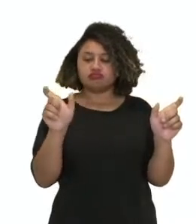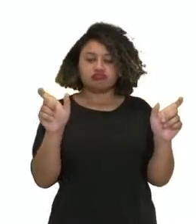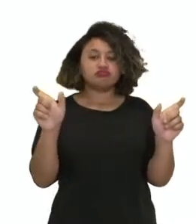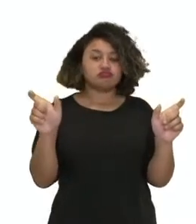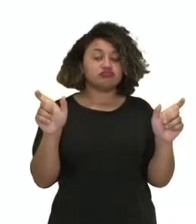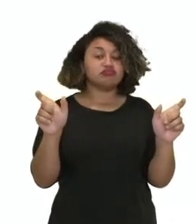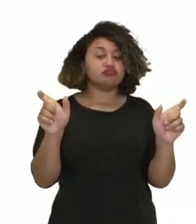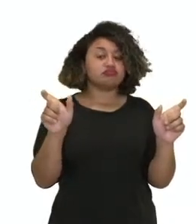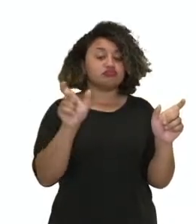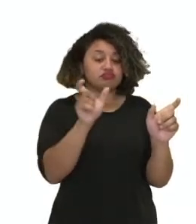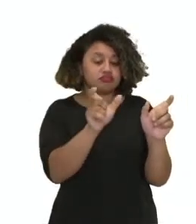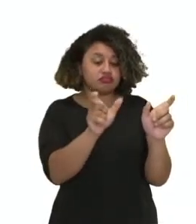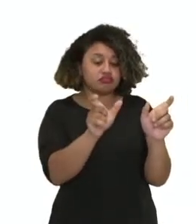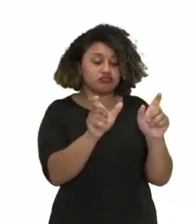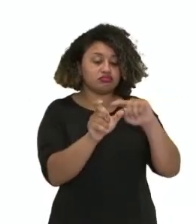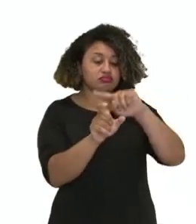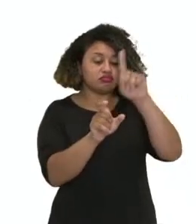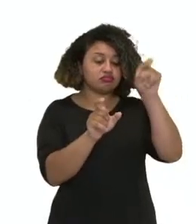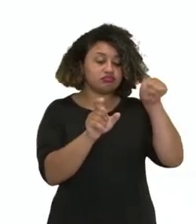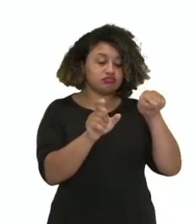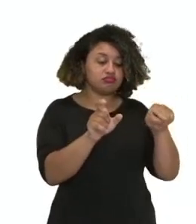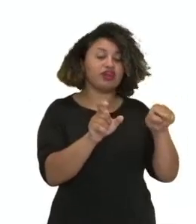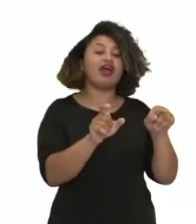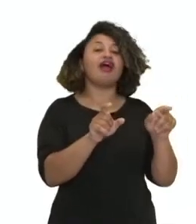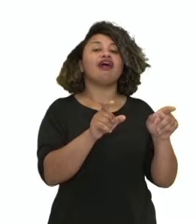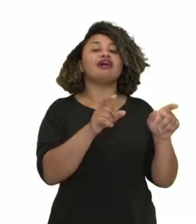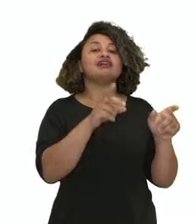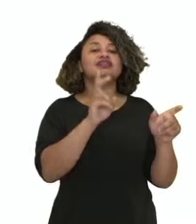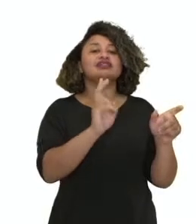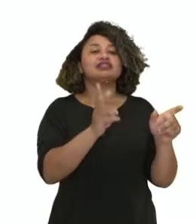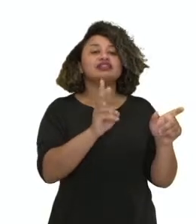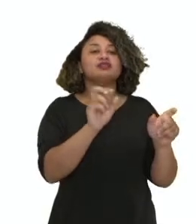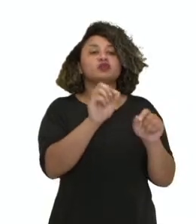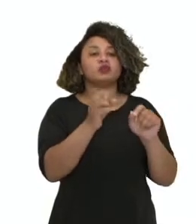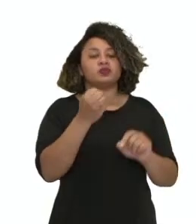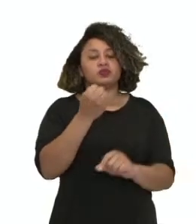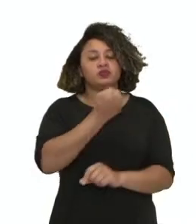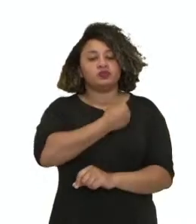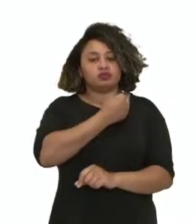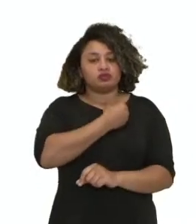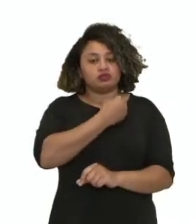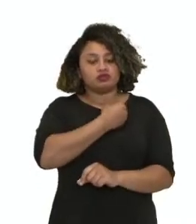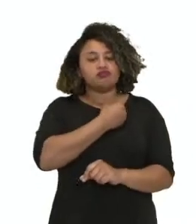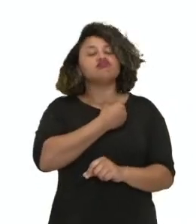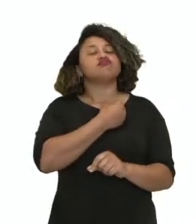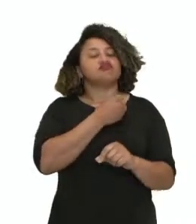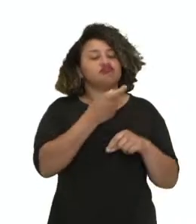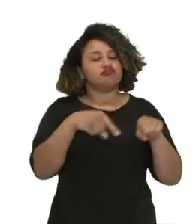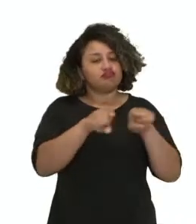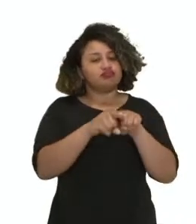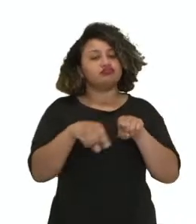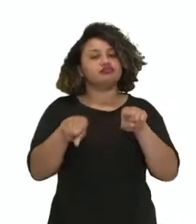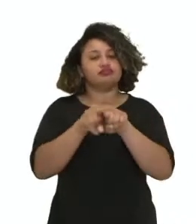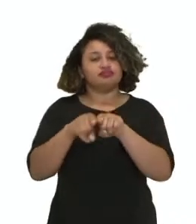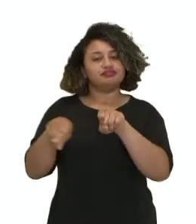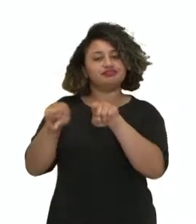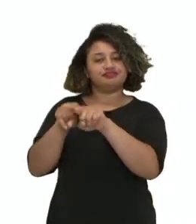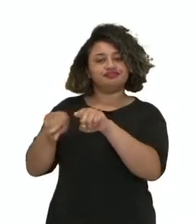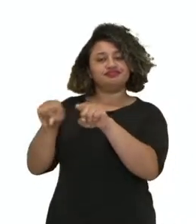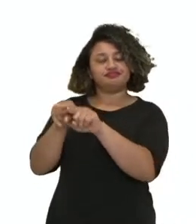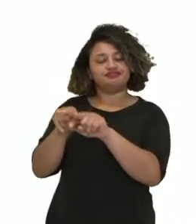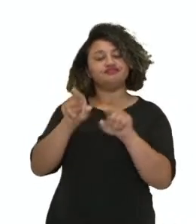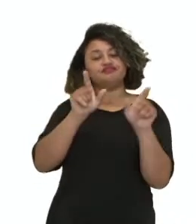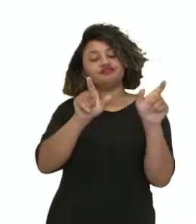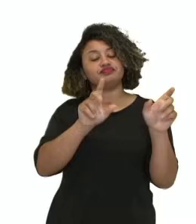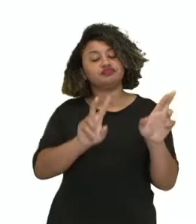segundo, e o seu anterior é sempre um número constante. E essa diferença